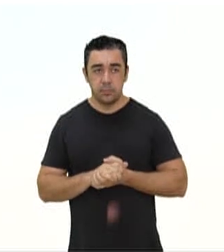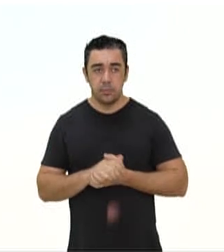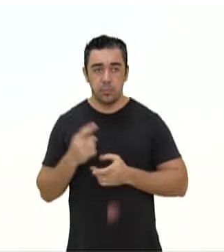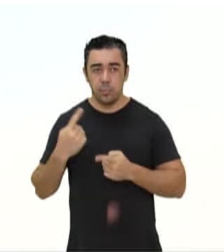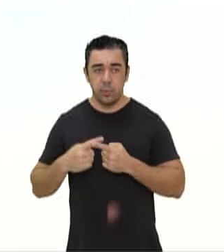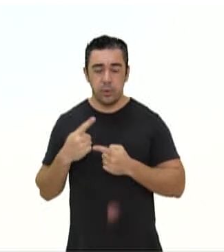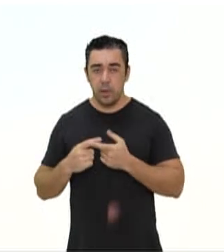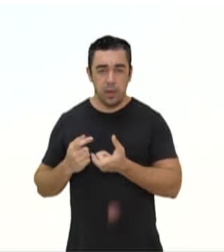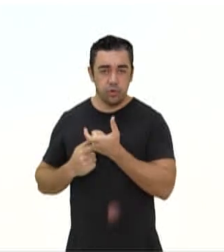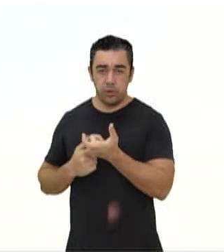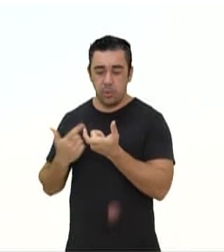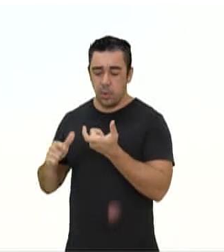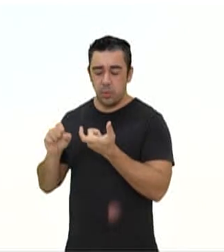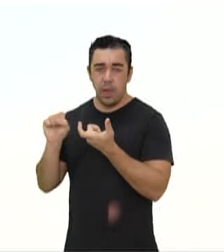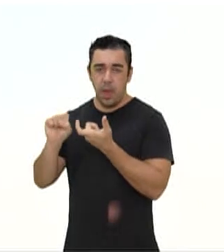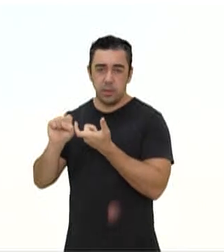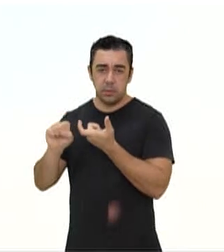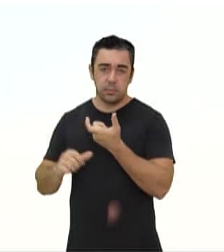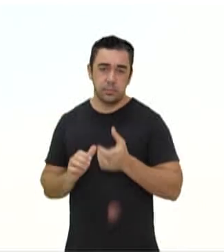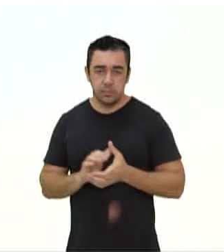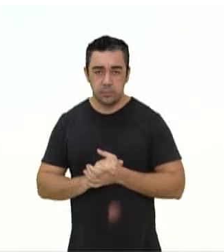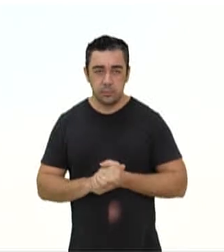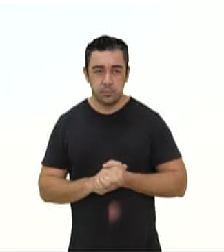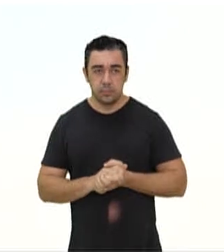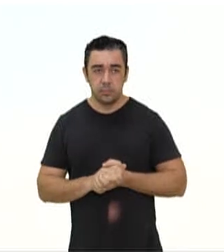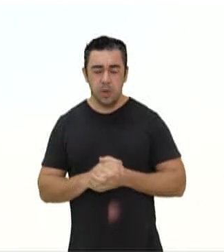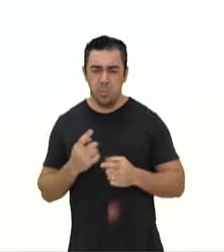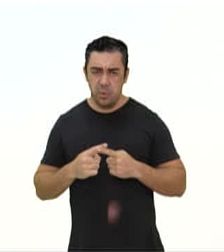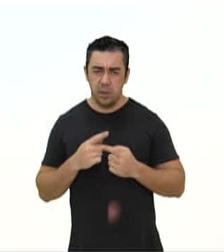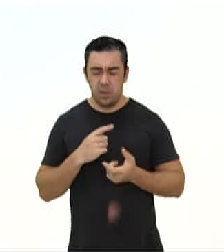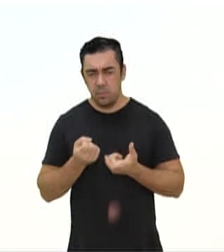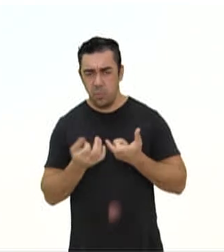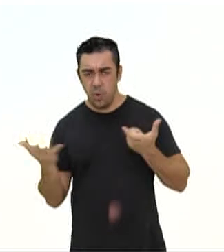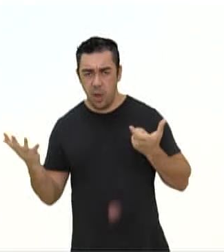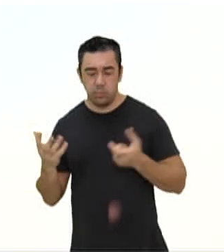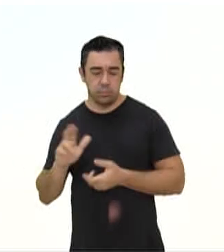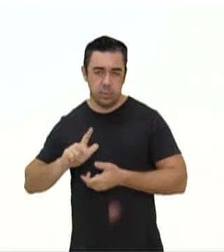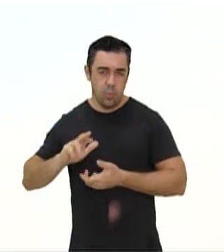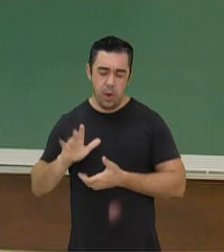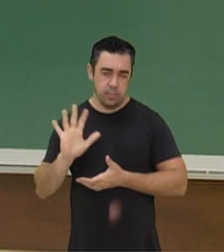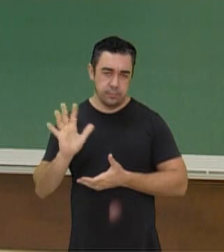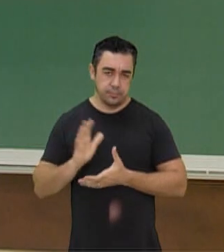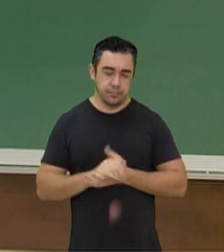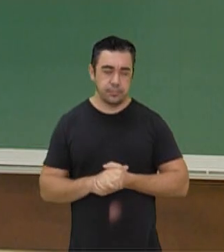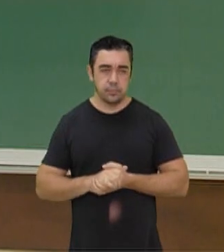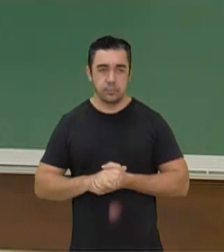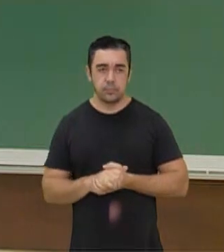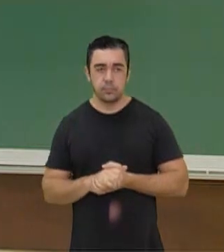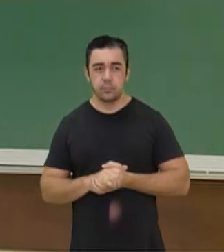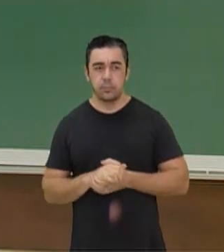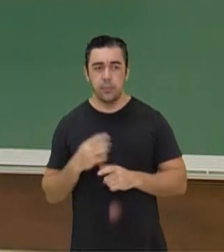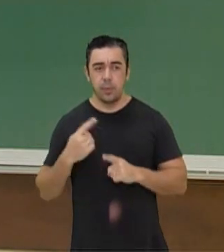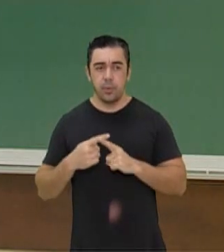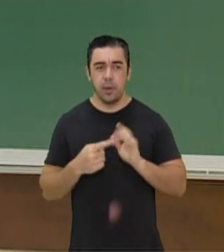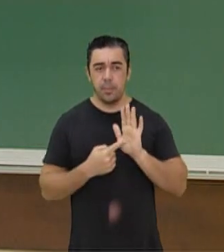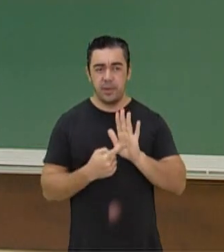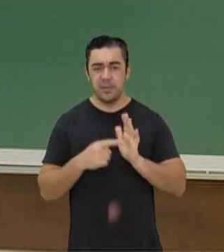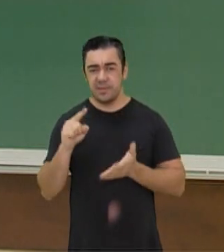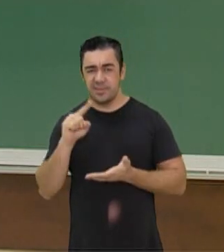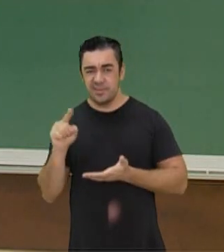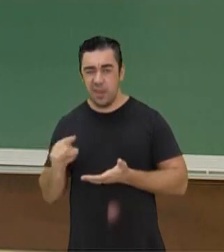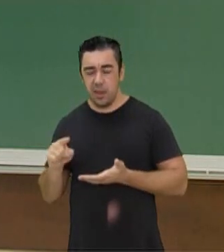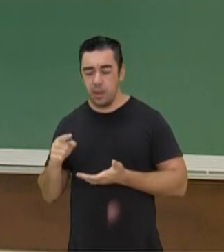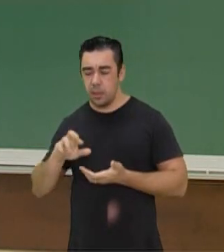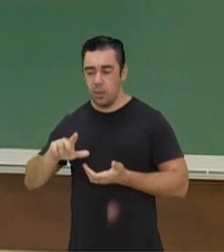não apresenta S. A primeira ali, porque está no plural? Não, né? Não tem nada a ver. Porque apresenta o som